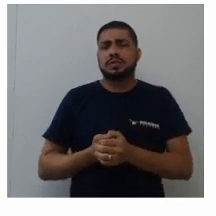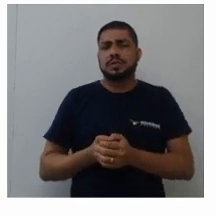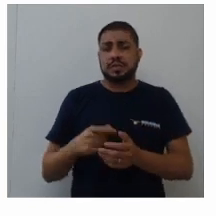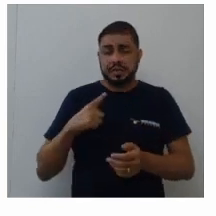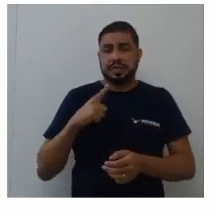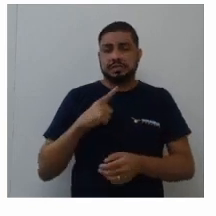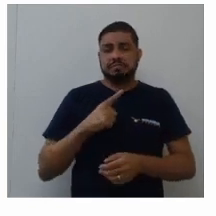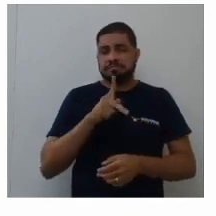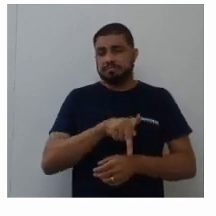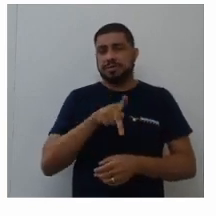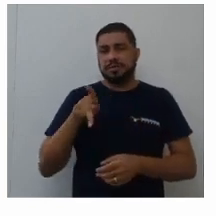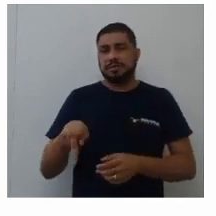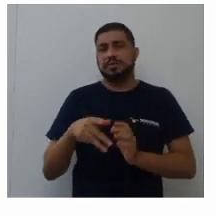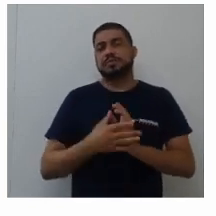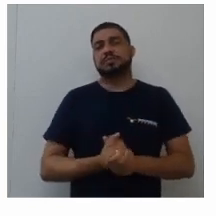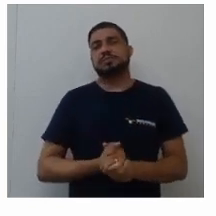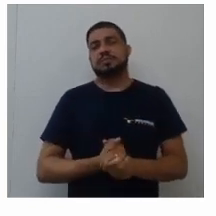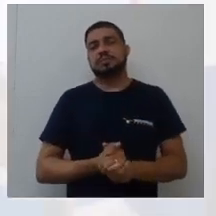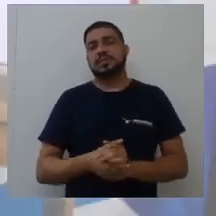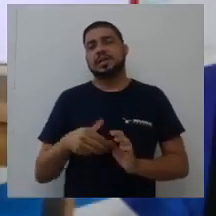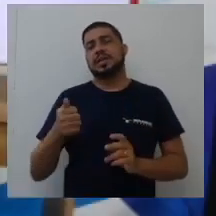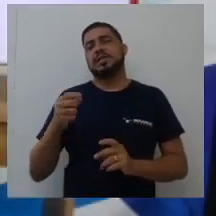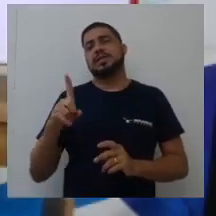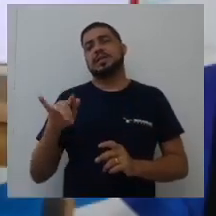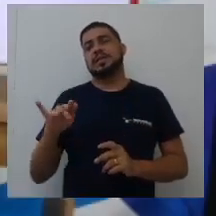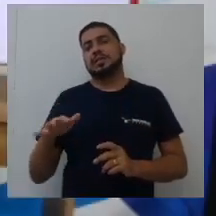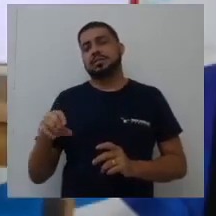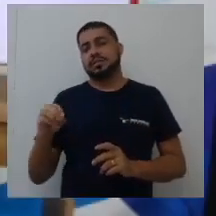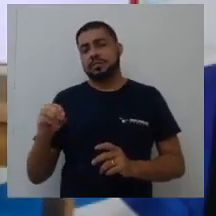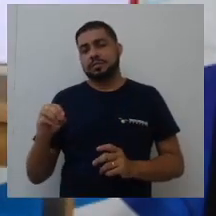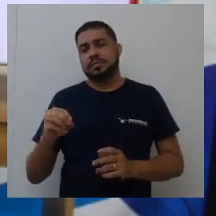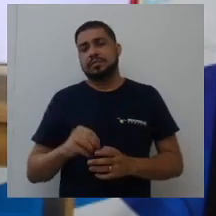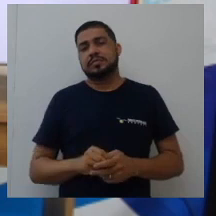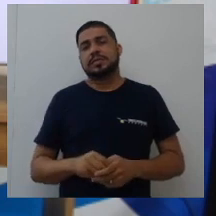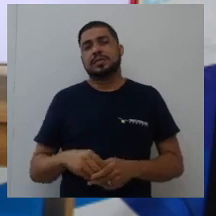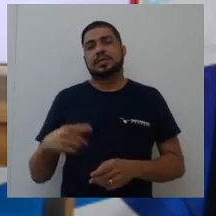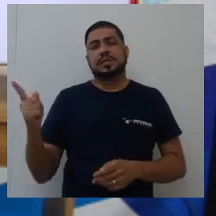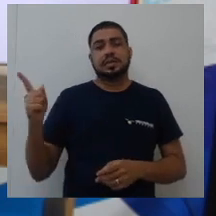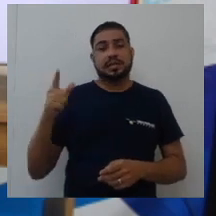um professor Adriano Pedrosa, lá da